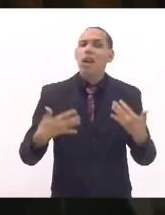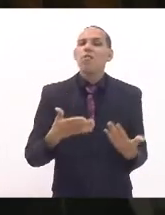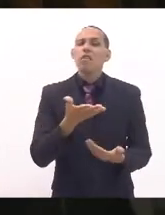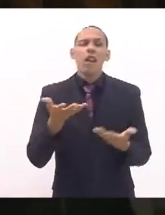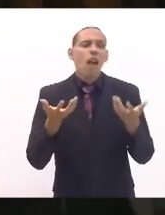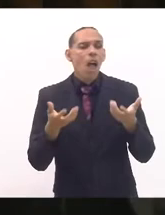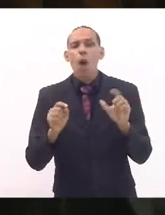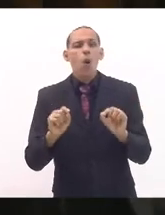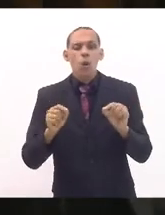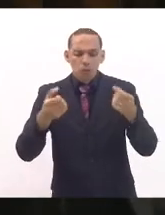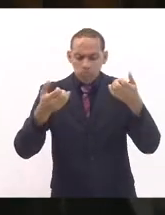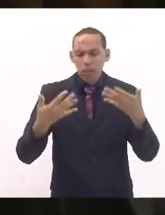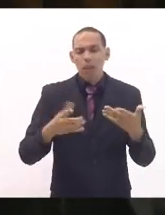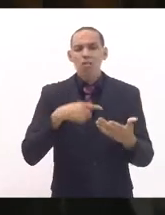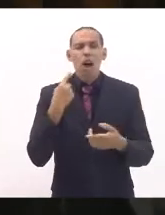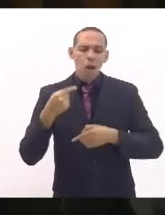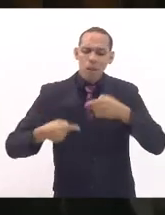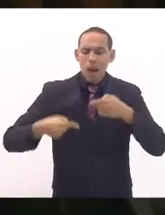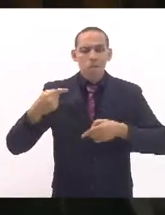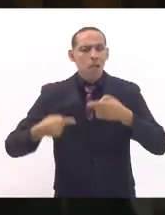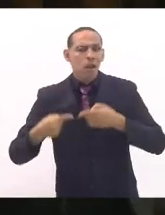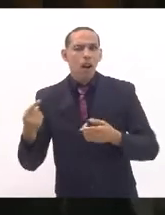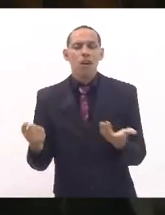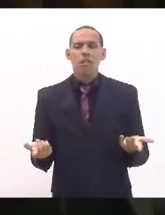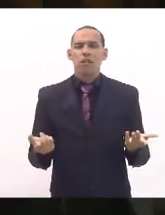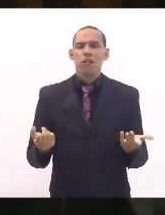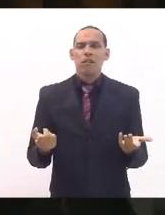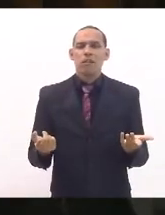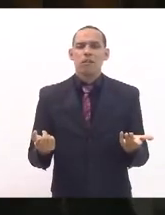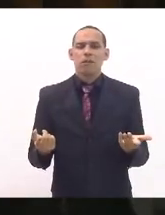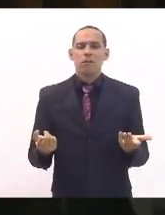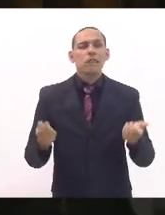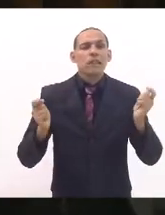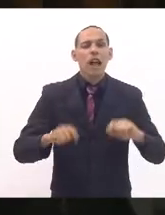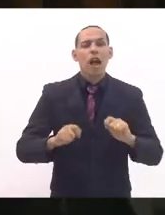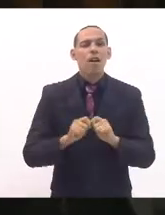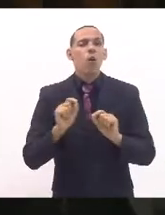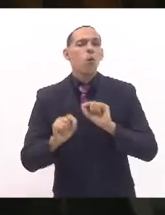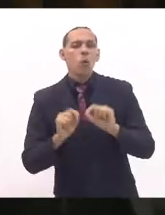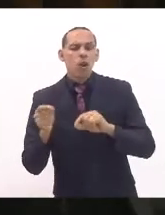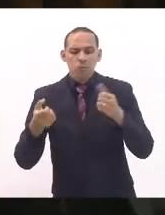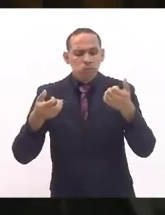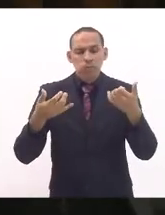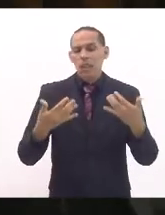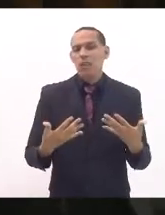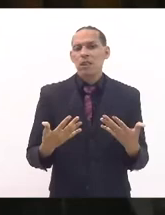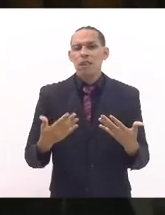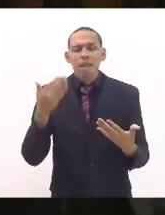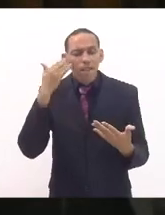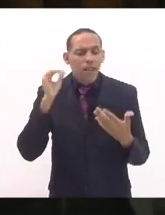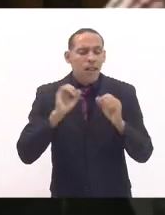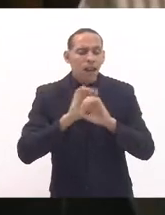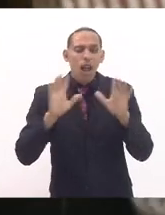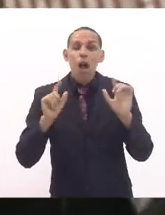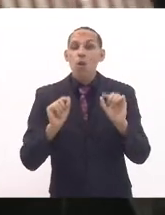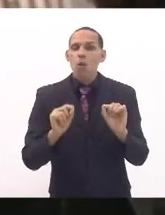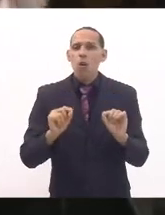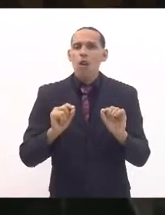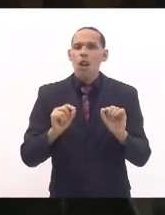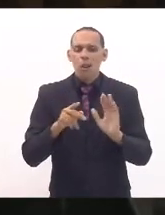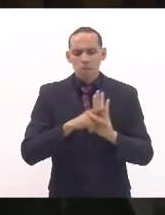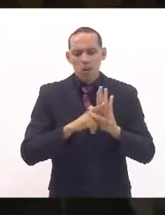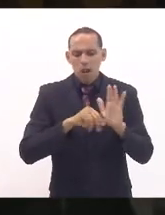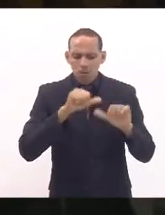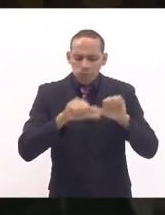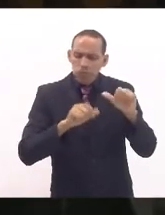que a gente pode fazer um debate do que é difícil, do que é possível entender que dá para alterar no projeto